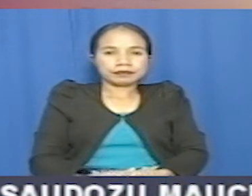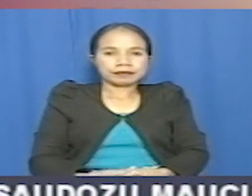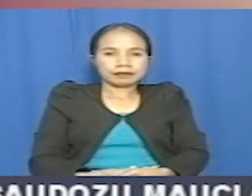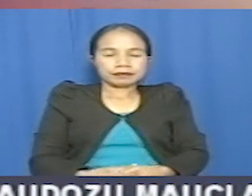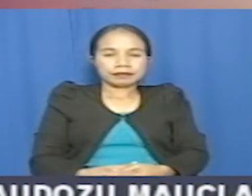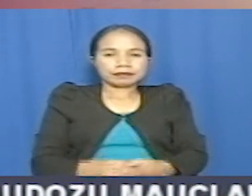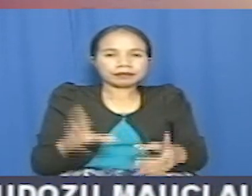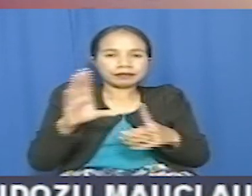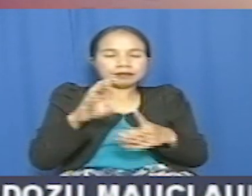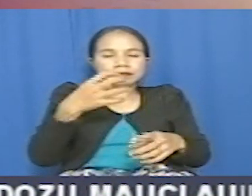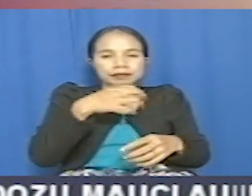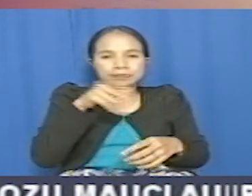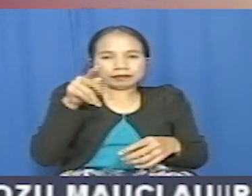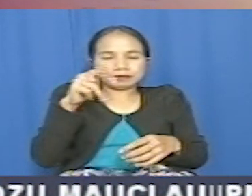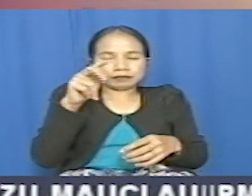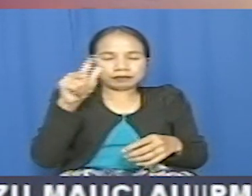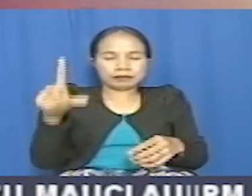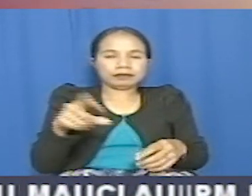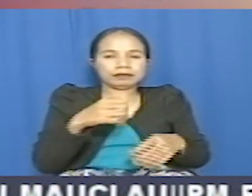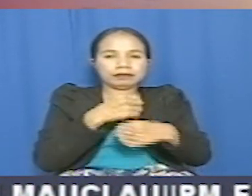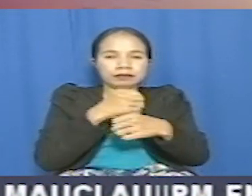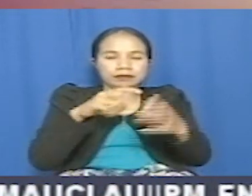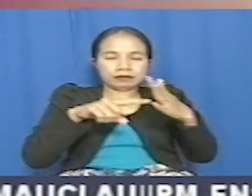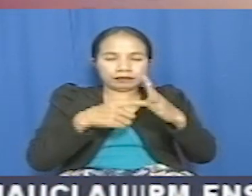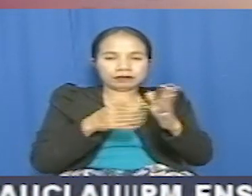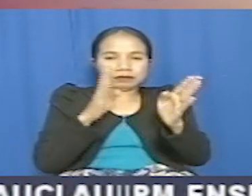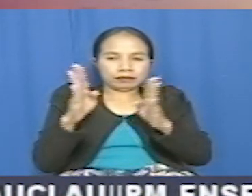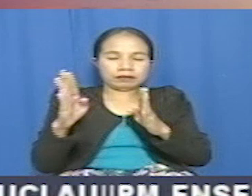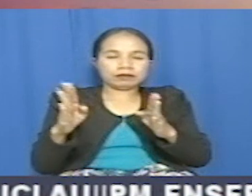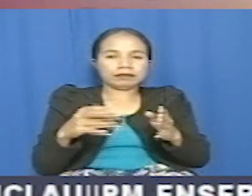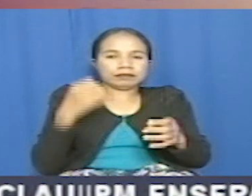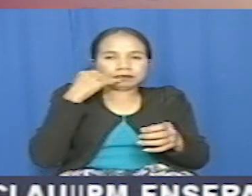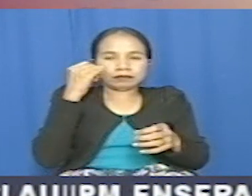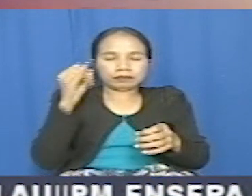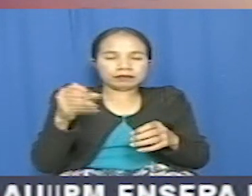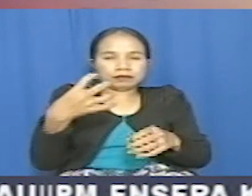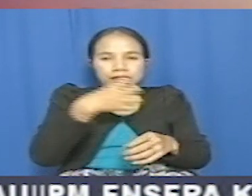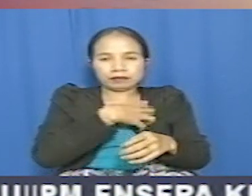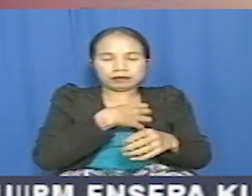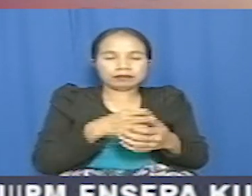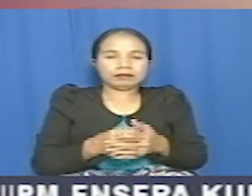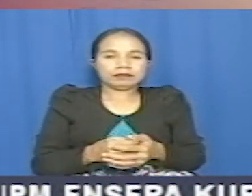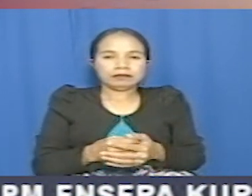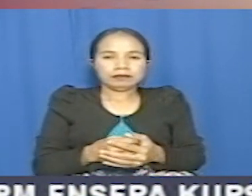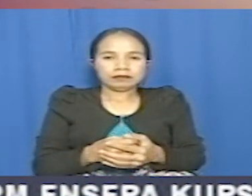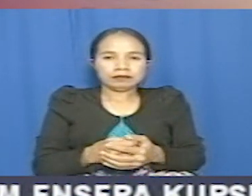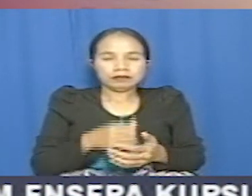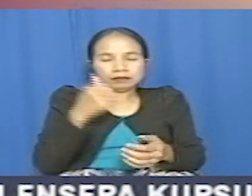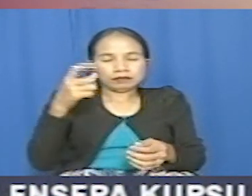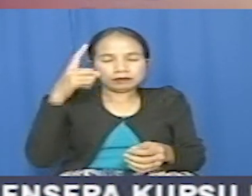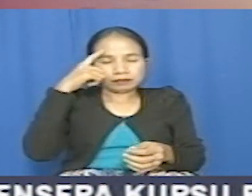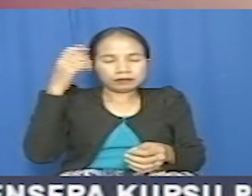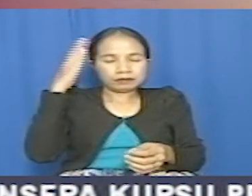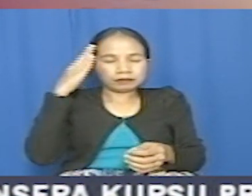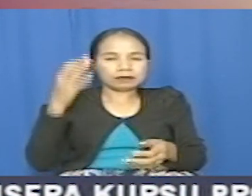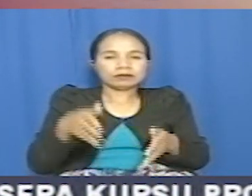Comando Polícia Nacional Timor-Leste, município de Ilha, o local o processo de investigação para o pessoal Polícia Trânsito Subalão, também desconfia